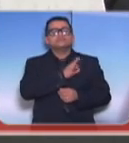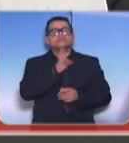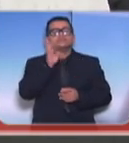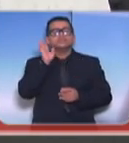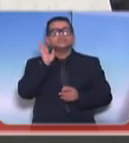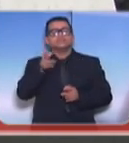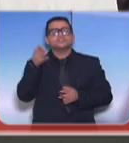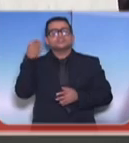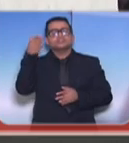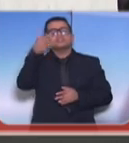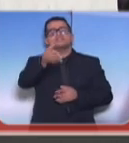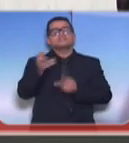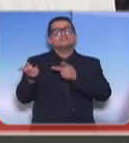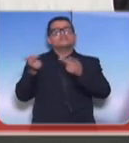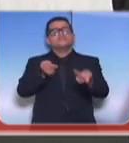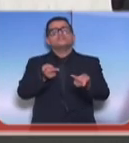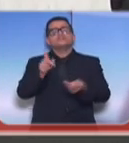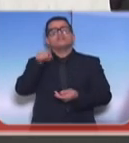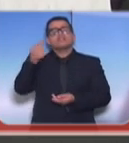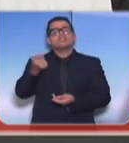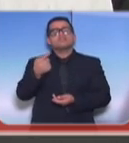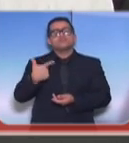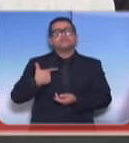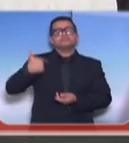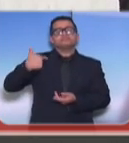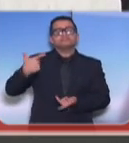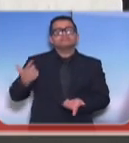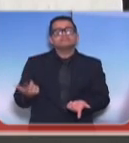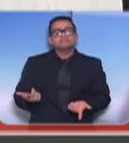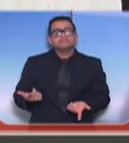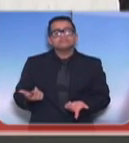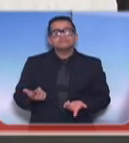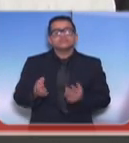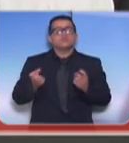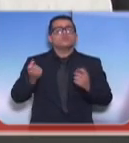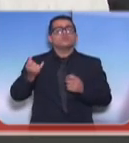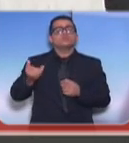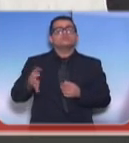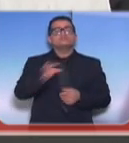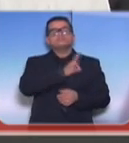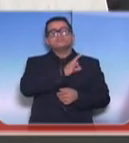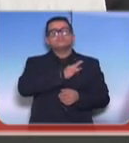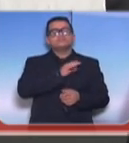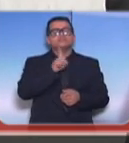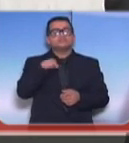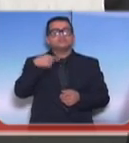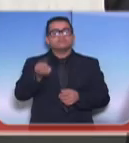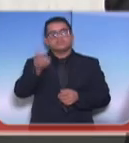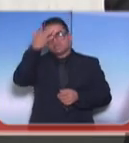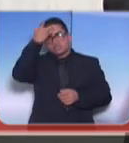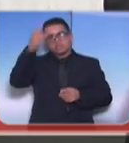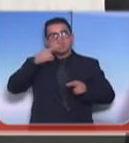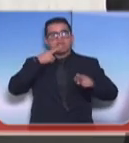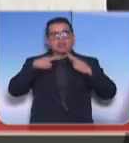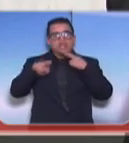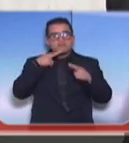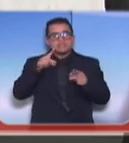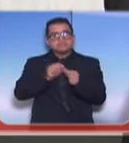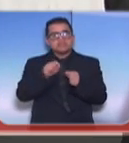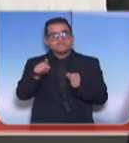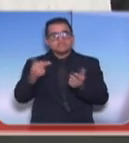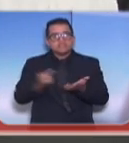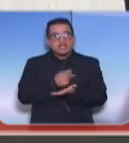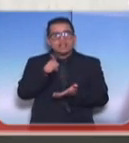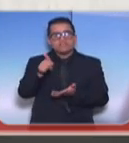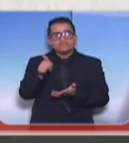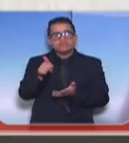já visitou após eles serem baleados? Quantos policiais militares, após o senhor ter recebido uma reclamação que ele teria cometido um crime,